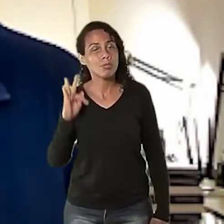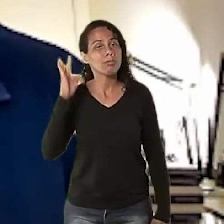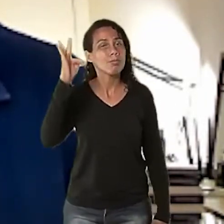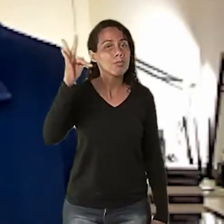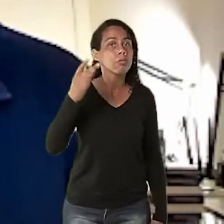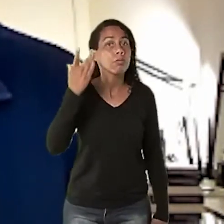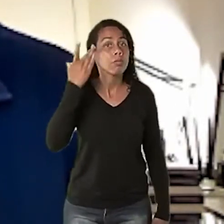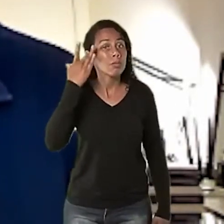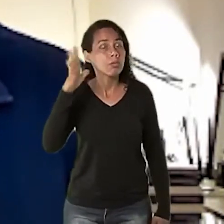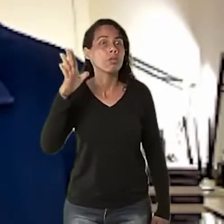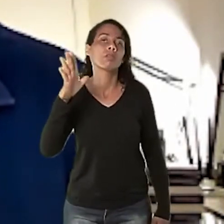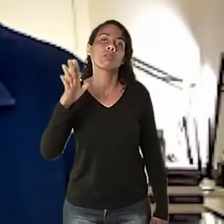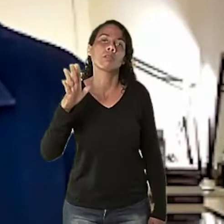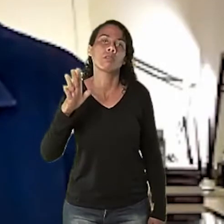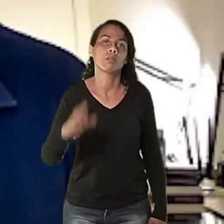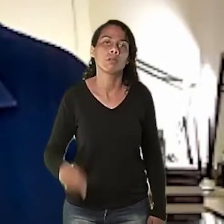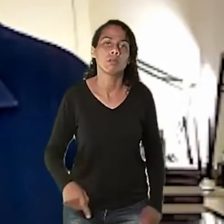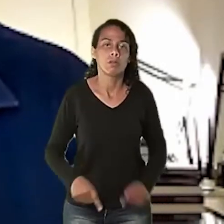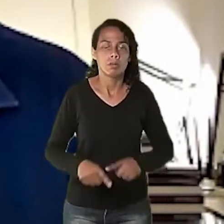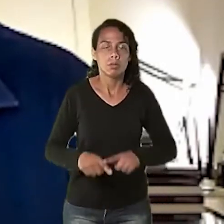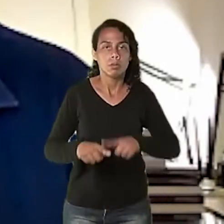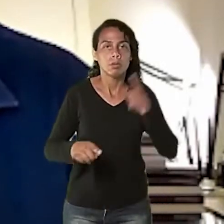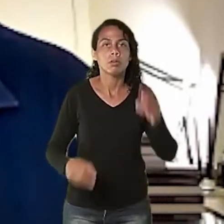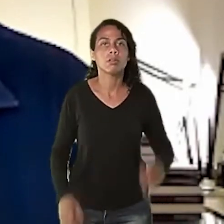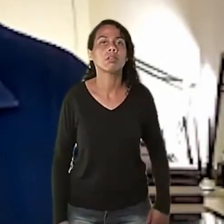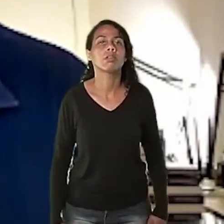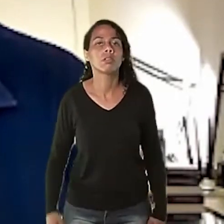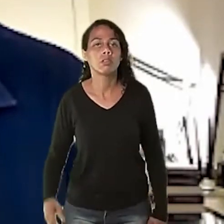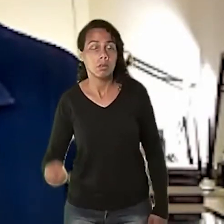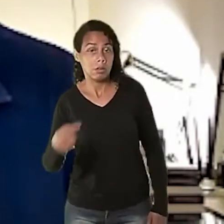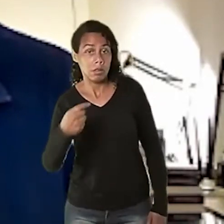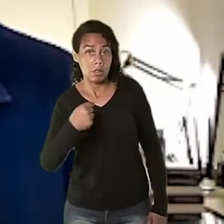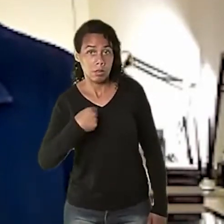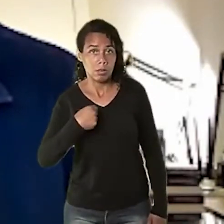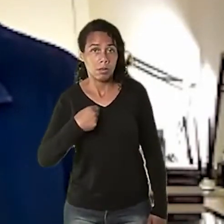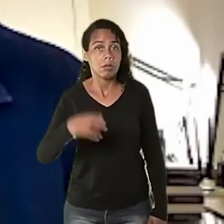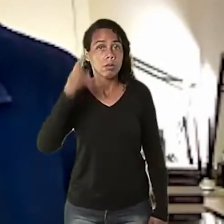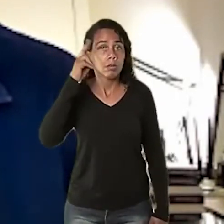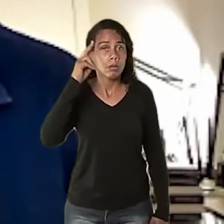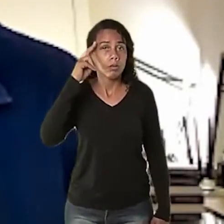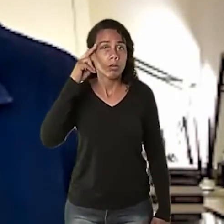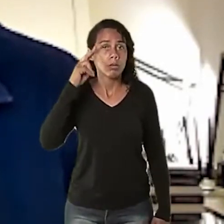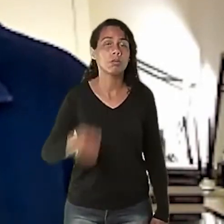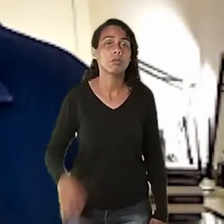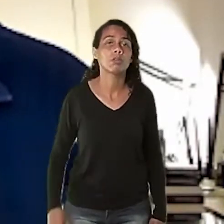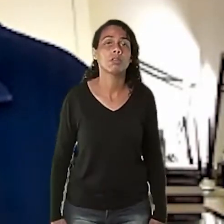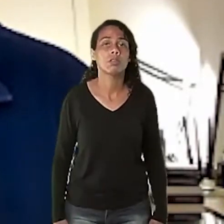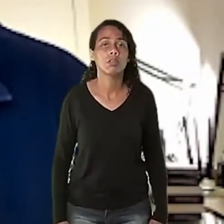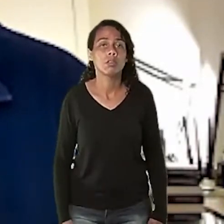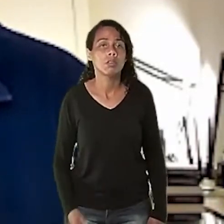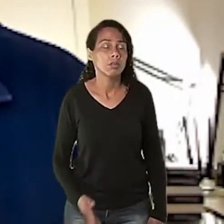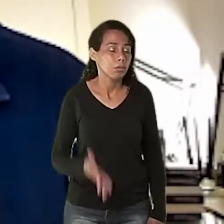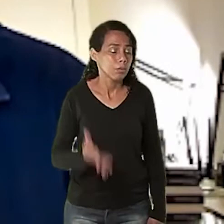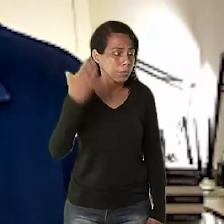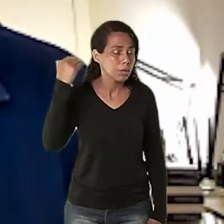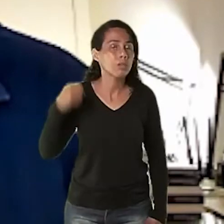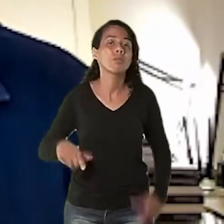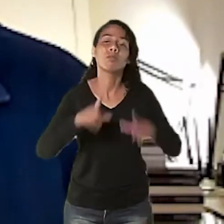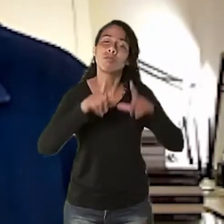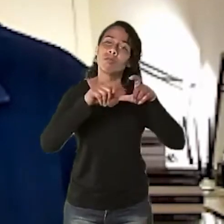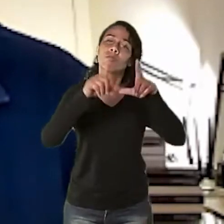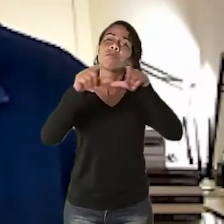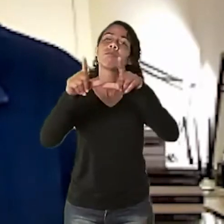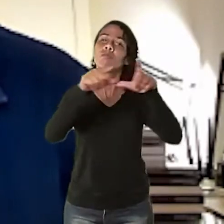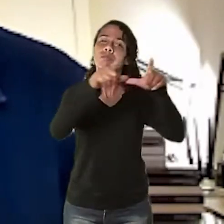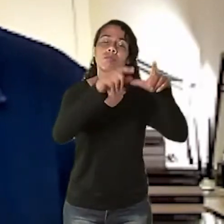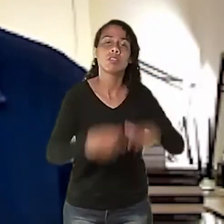tinha 20 e poucos anos começou a viajar por causa do que ele escreve, poderia fazer isso hoje no Brasil, sabe? Com apoio de